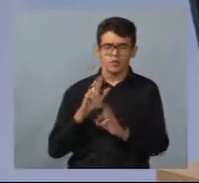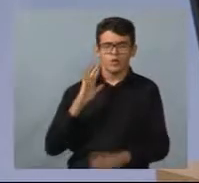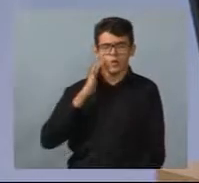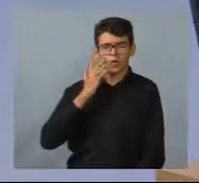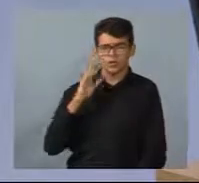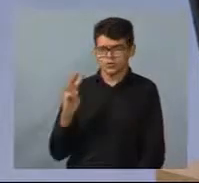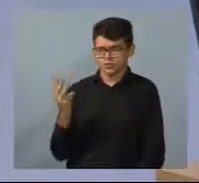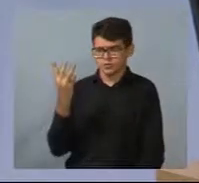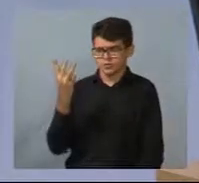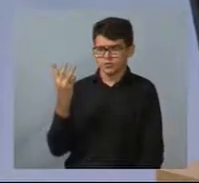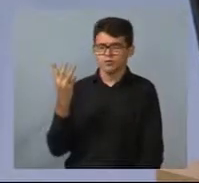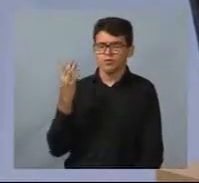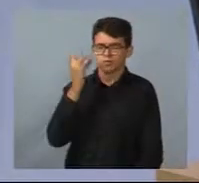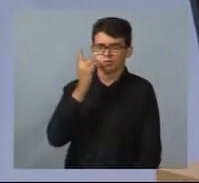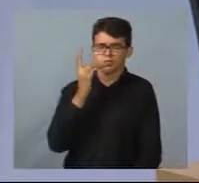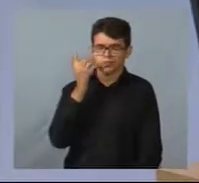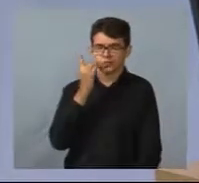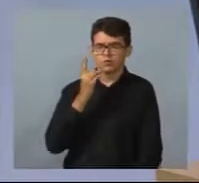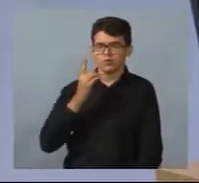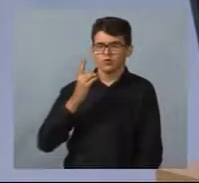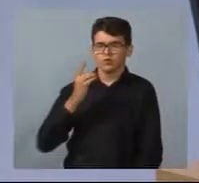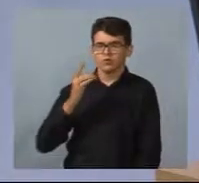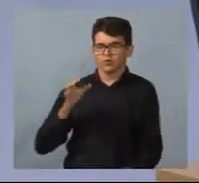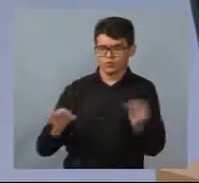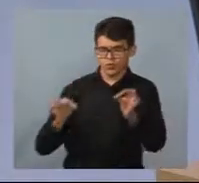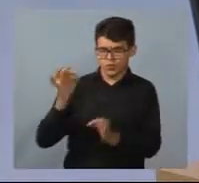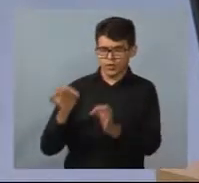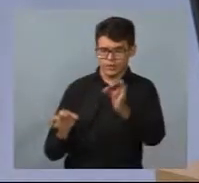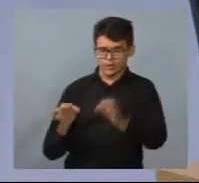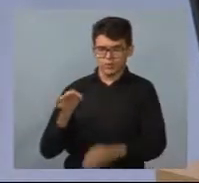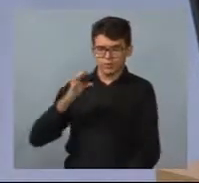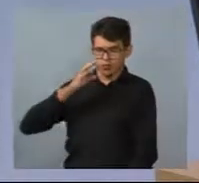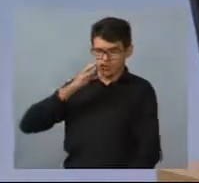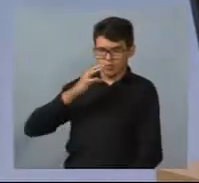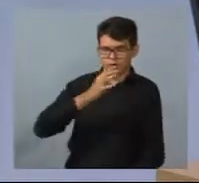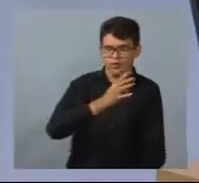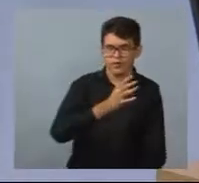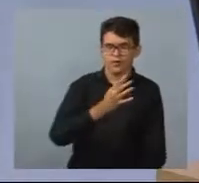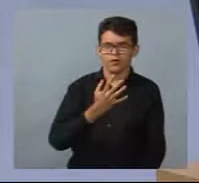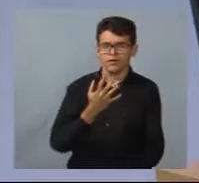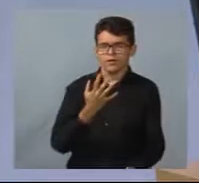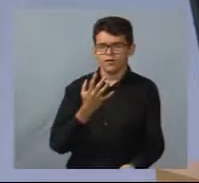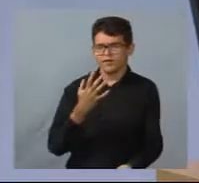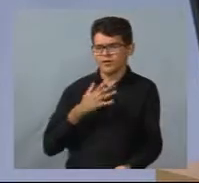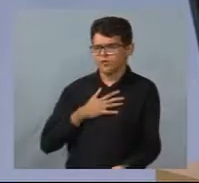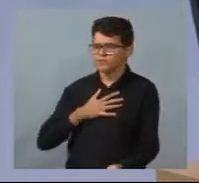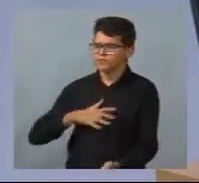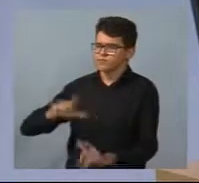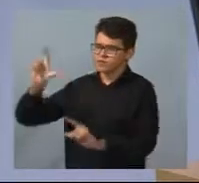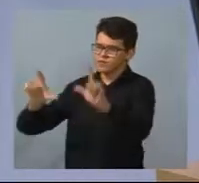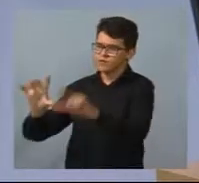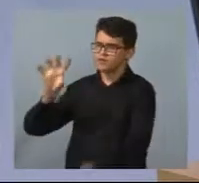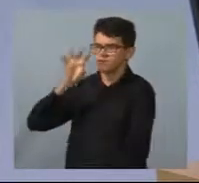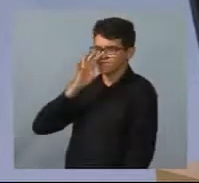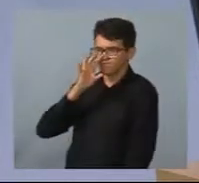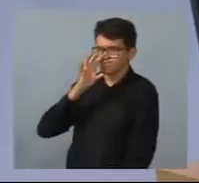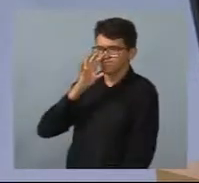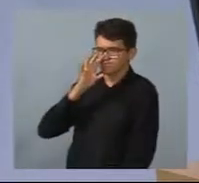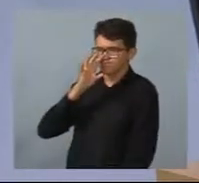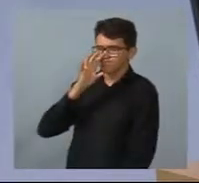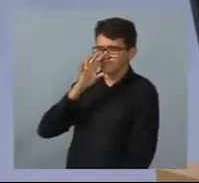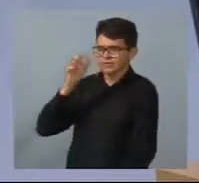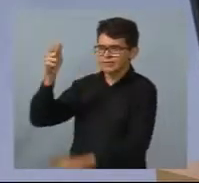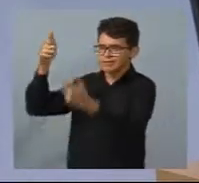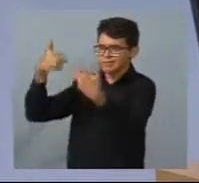todo o julgamento, os desembargadores não me convenceram da parte jurídica, mas eu sempre fui um péssimo aprendiz de